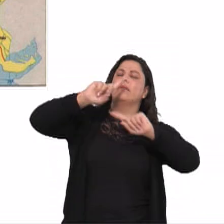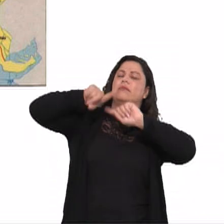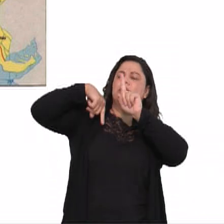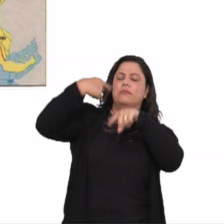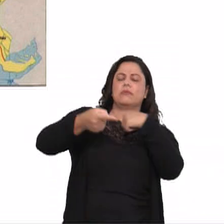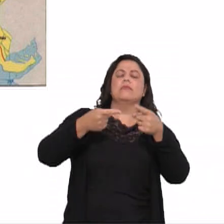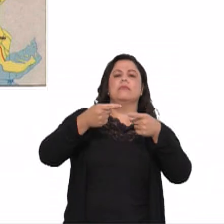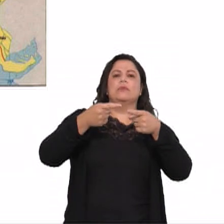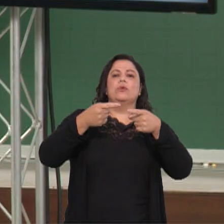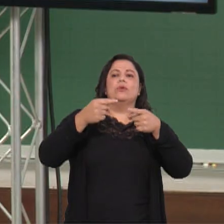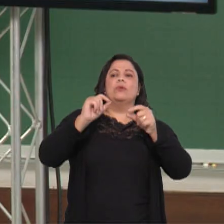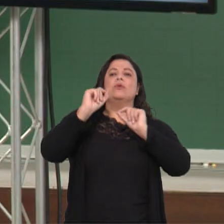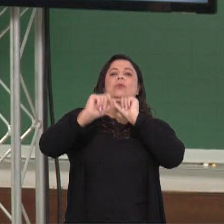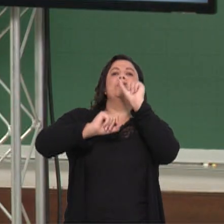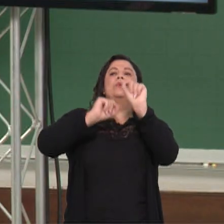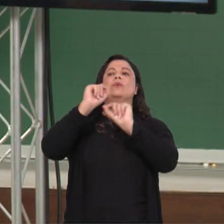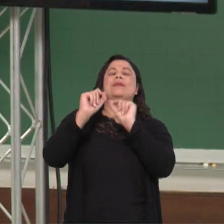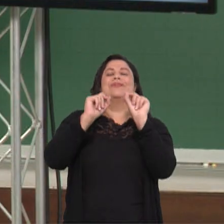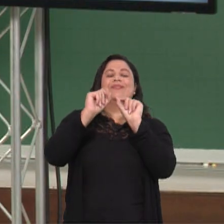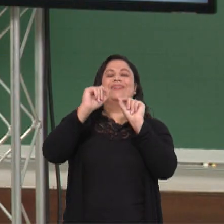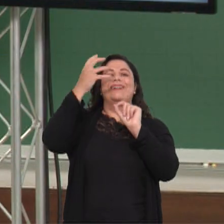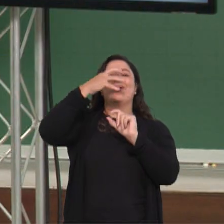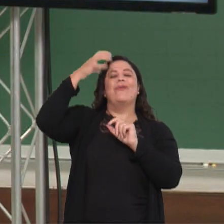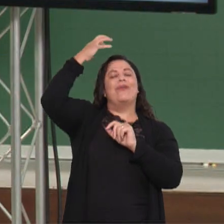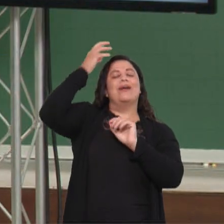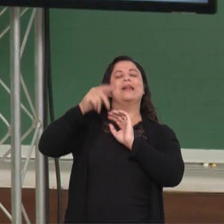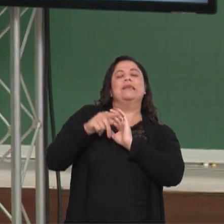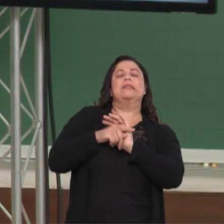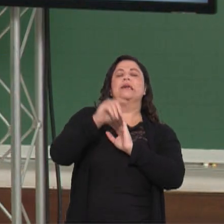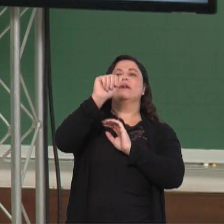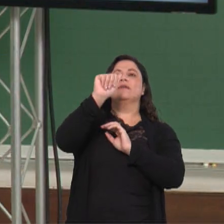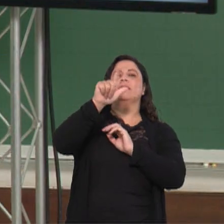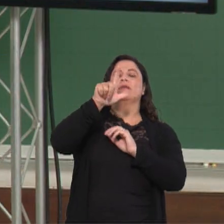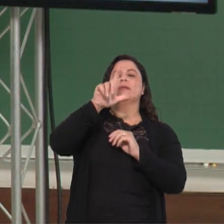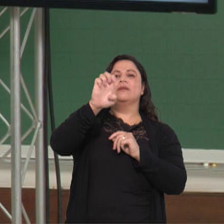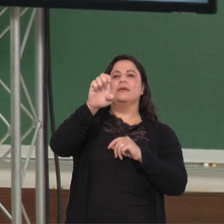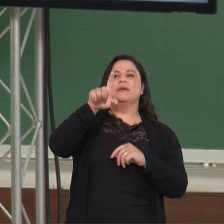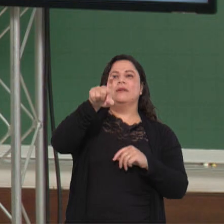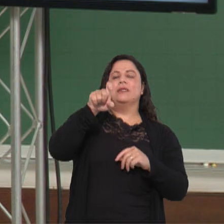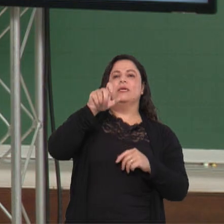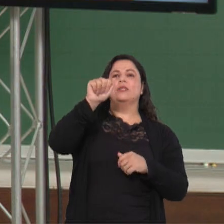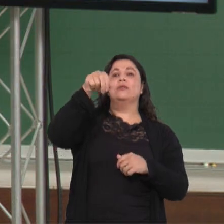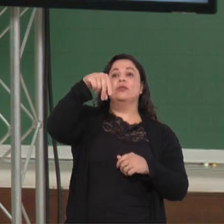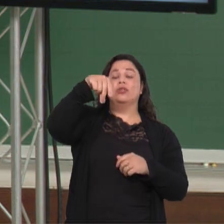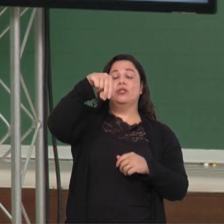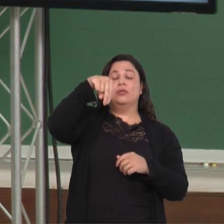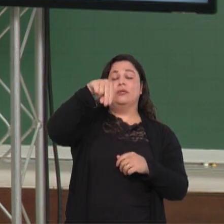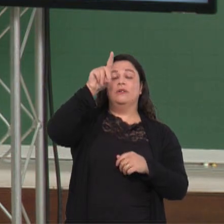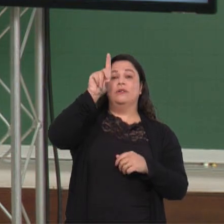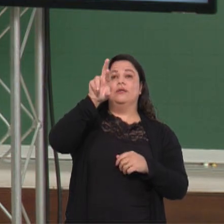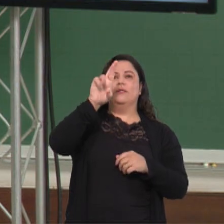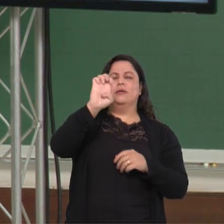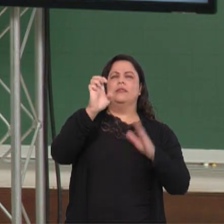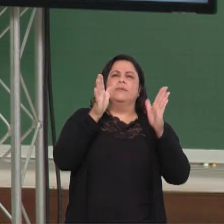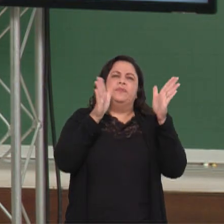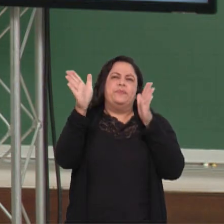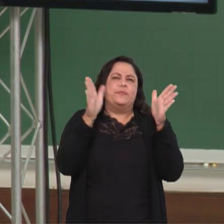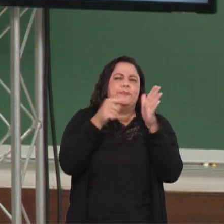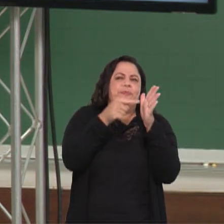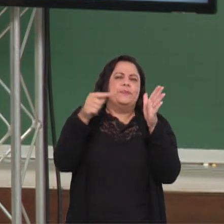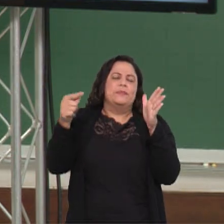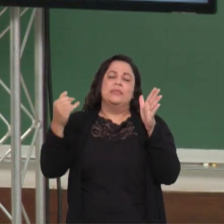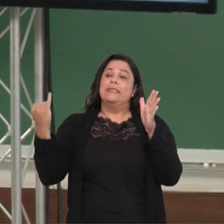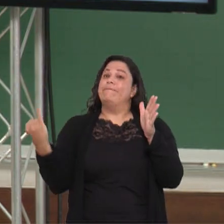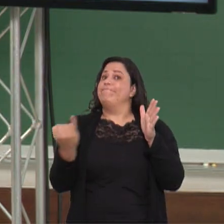o Império de Alexandre, né? Para vocês terem uma ideia como esse período foi importante para a história da filosofia e para a história de um